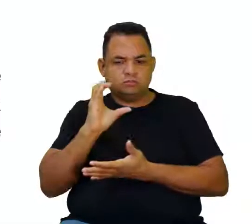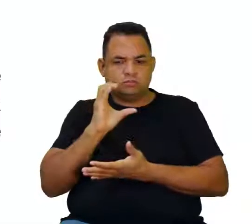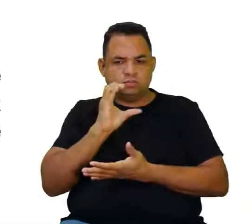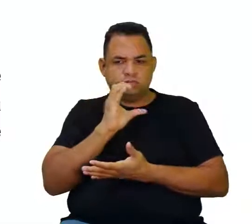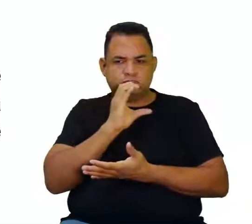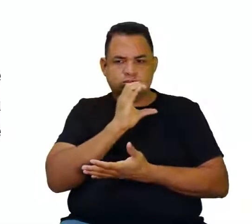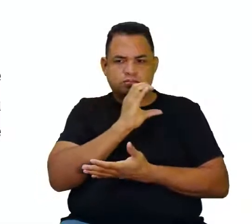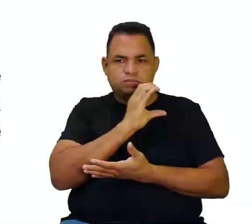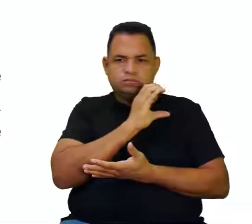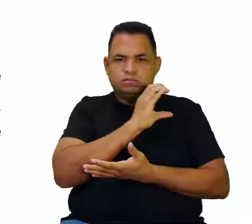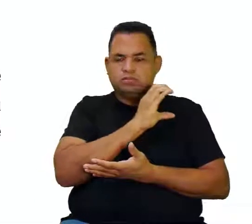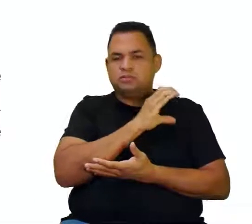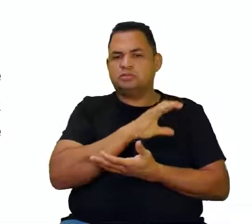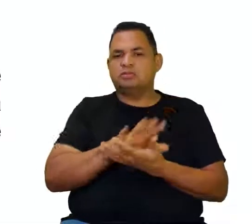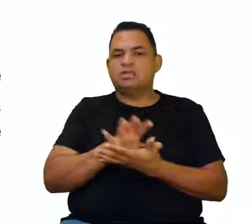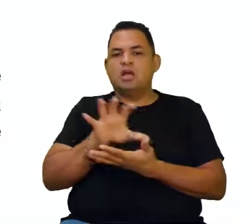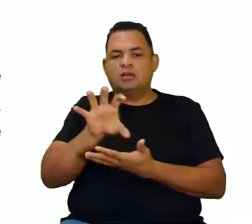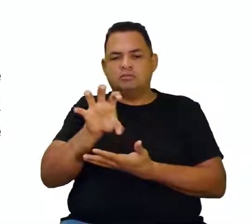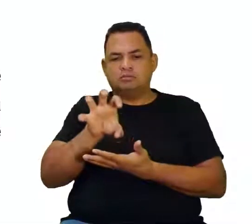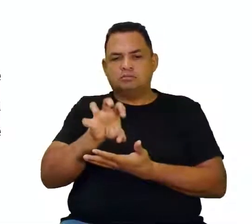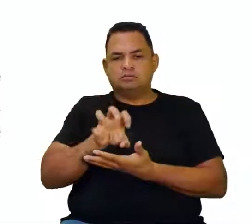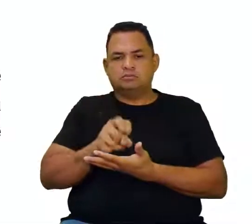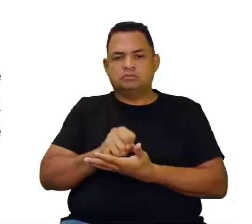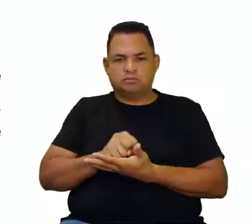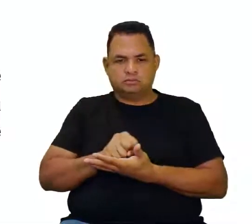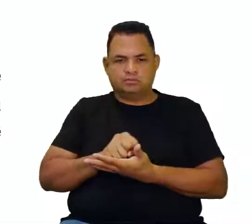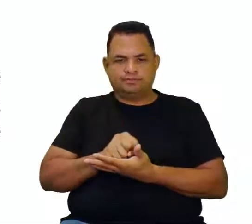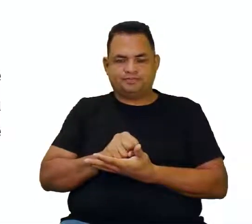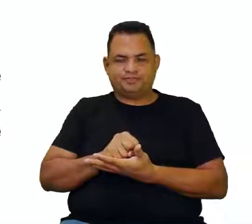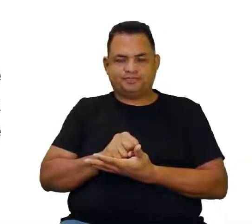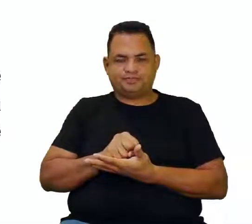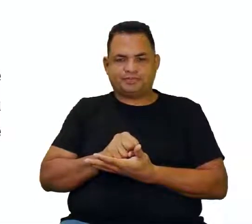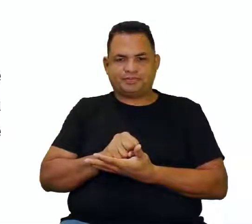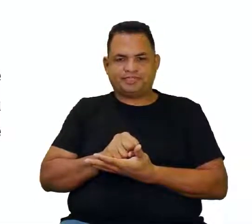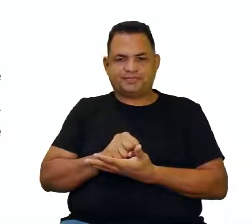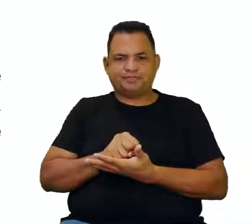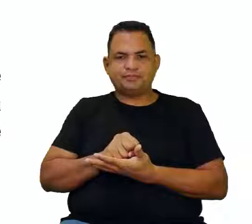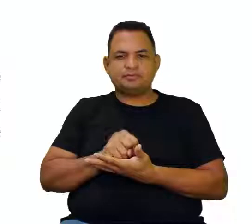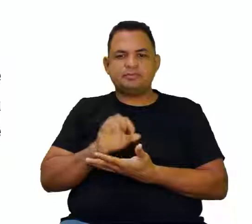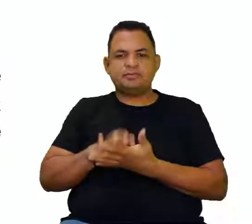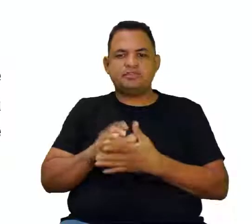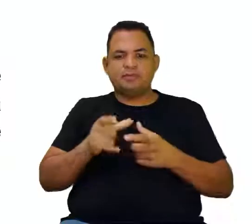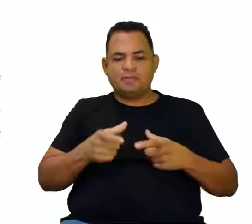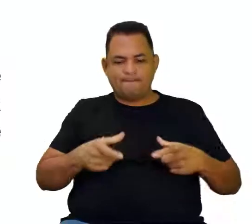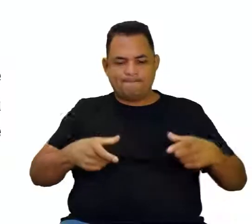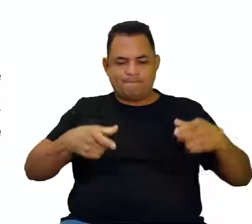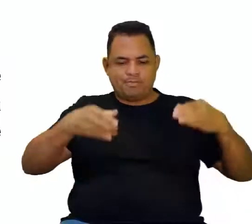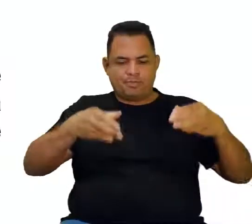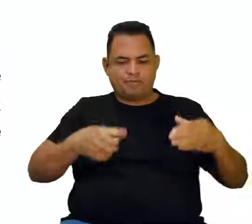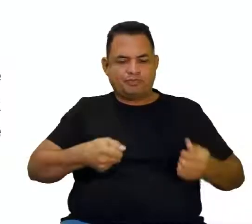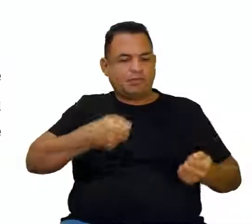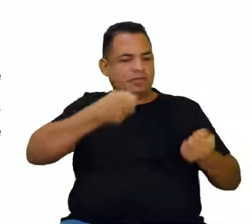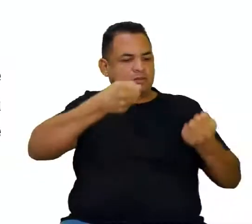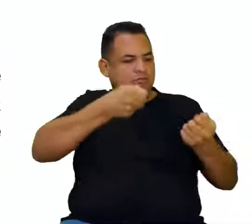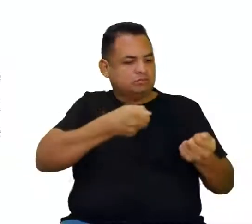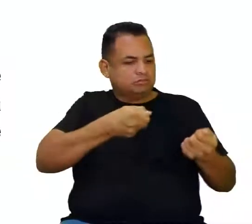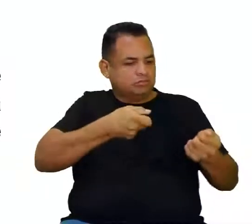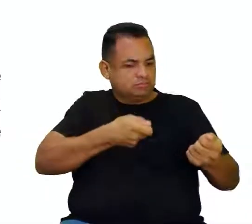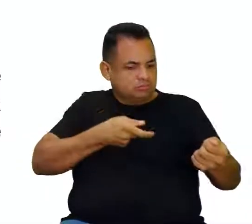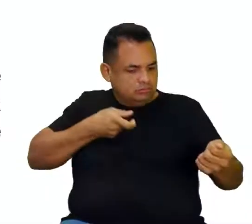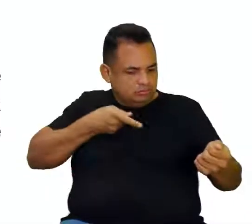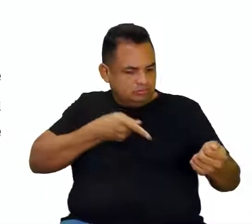ela vai estar absorvendo. Tanto é que se você pega uma panela com água, coloca lá no teu